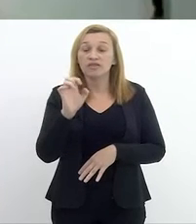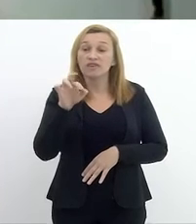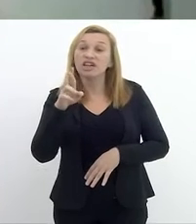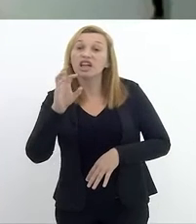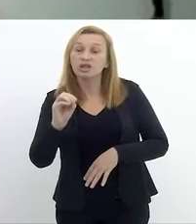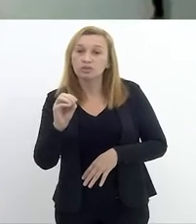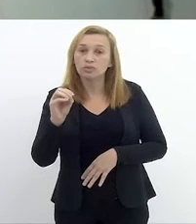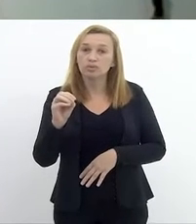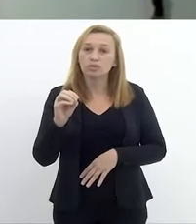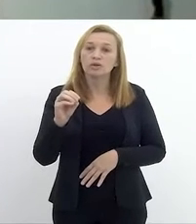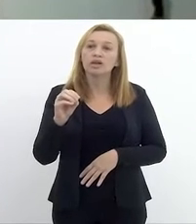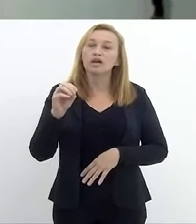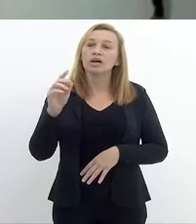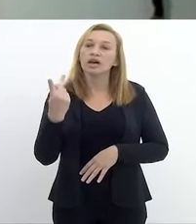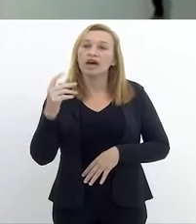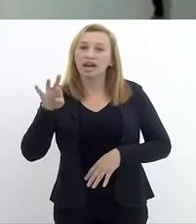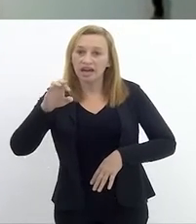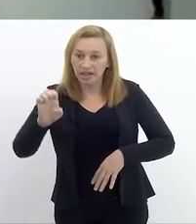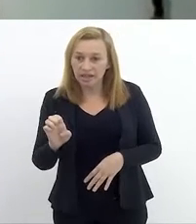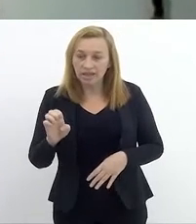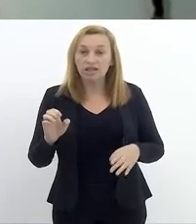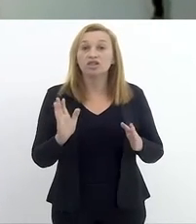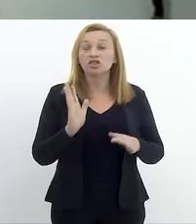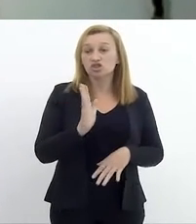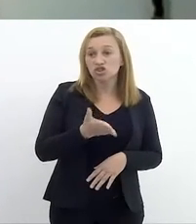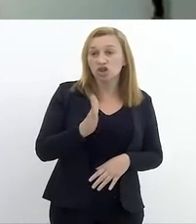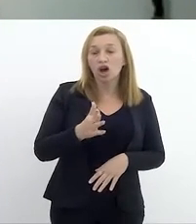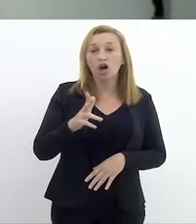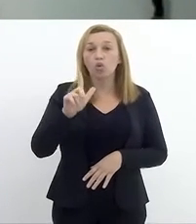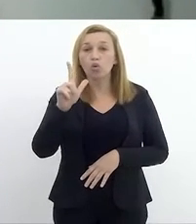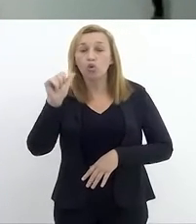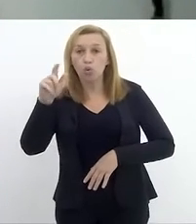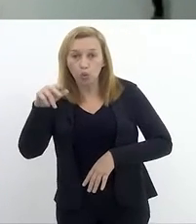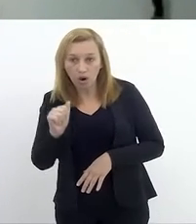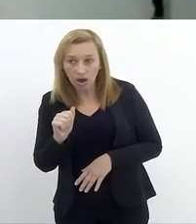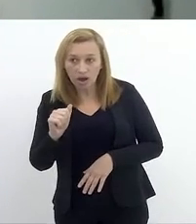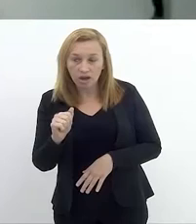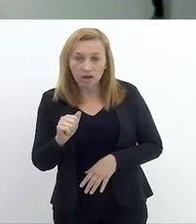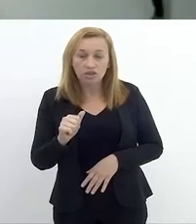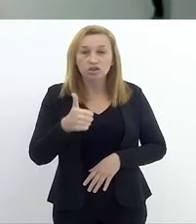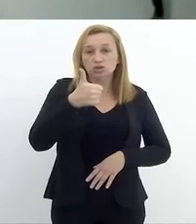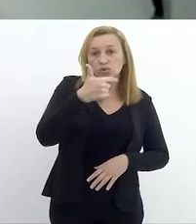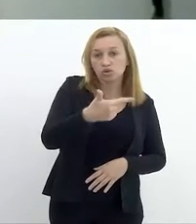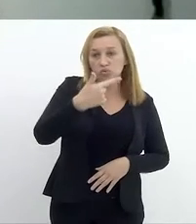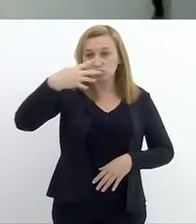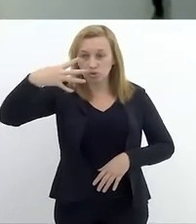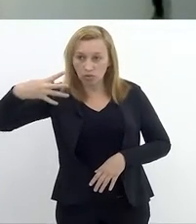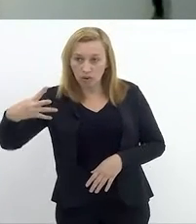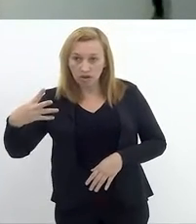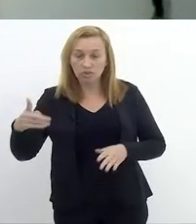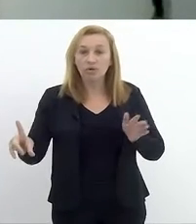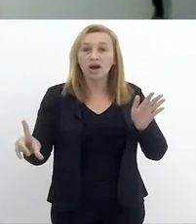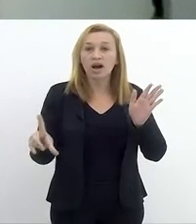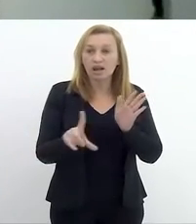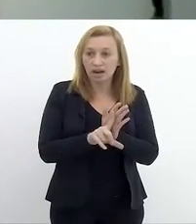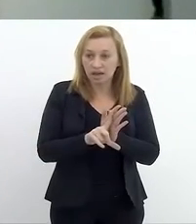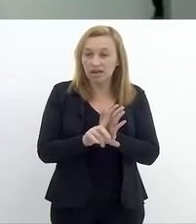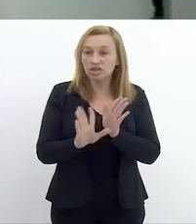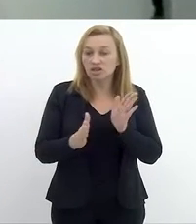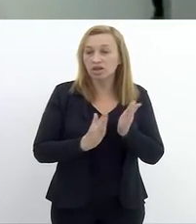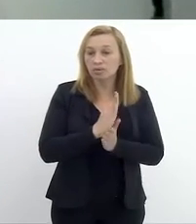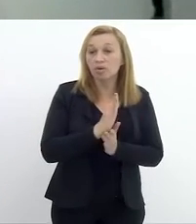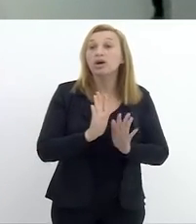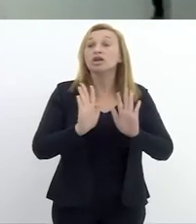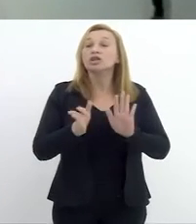época do governo Fernando Henrique. O Lula, no primeiro mandato, sancionou a primeira lei de inovação em